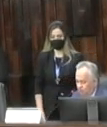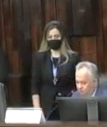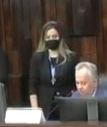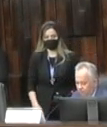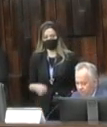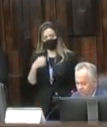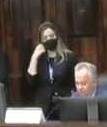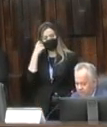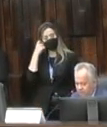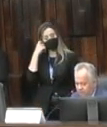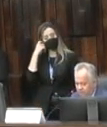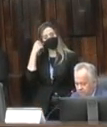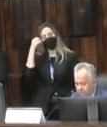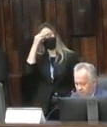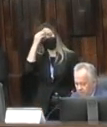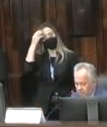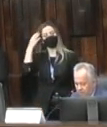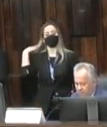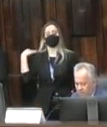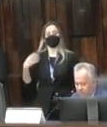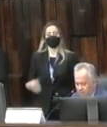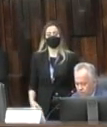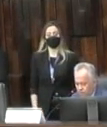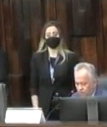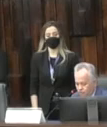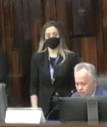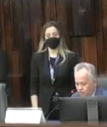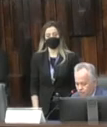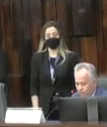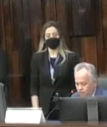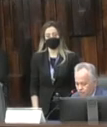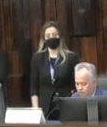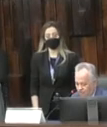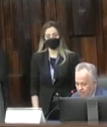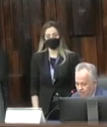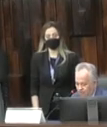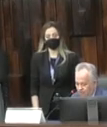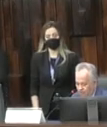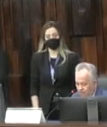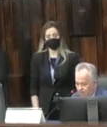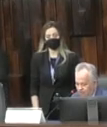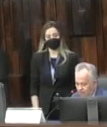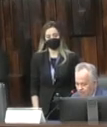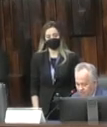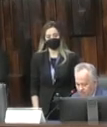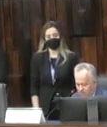Eu também venho aqui agradecer a presença do doutor Diclé